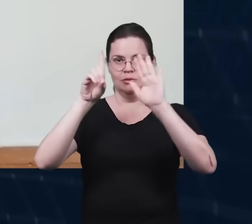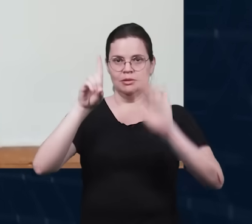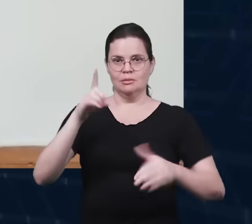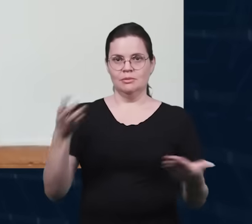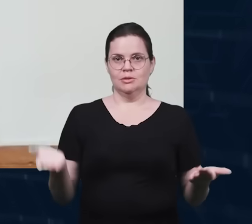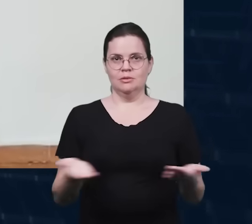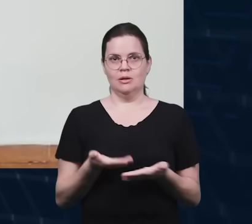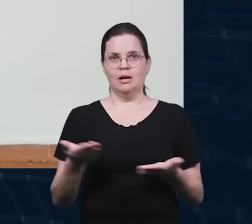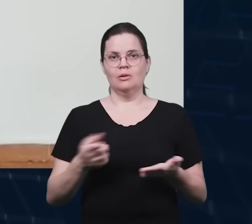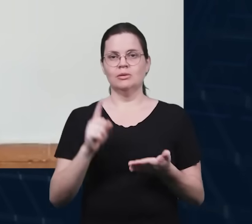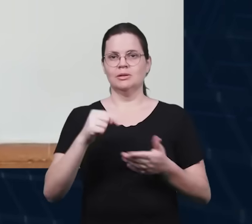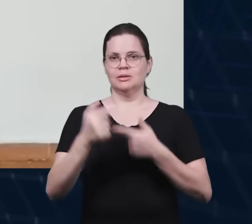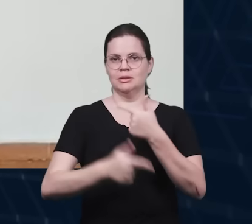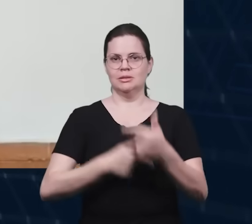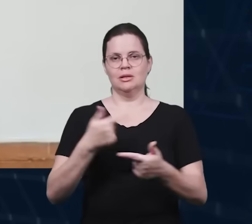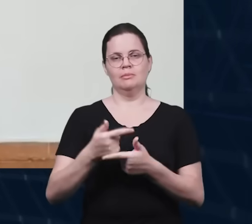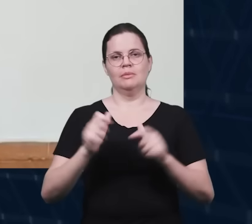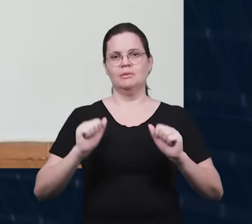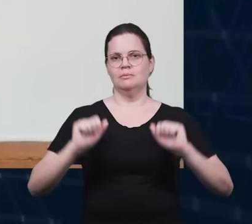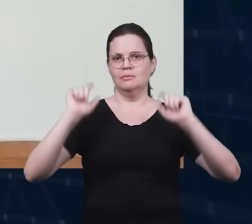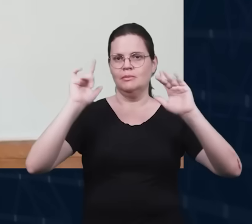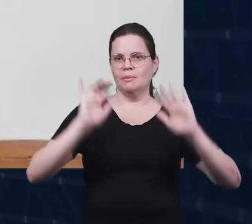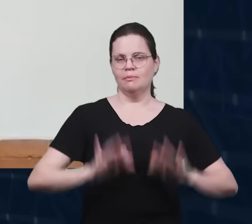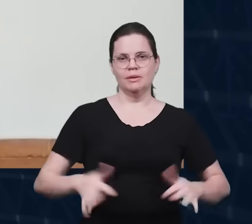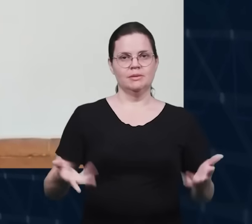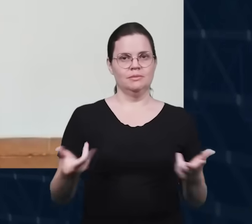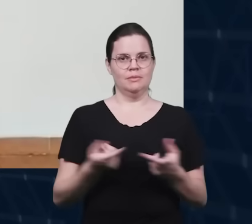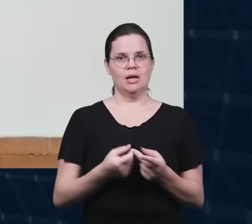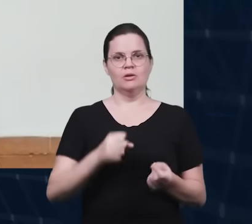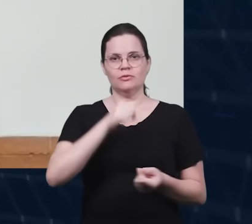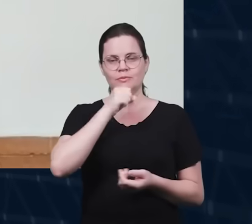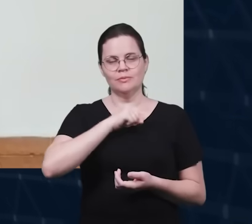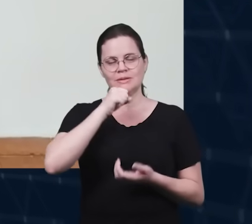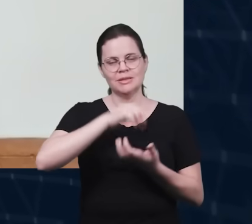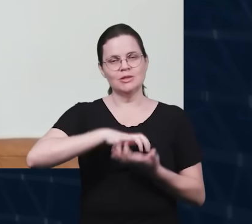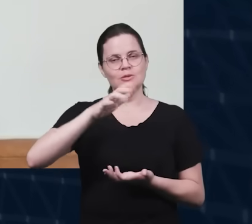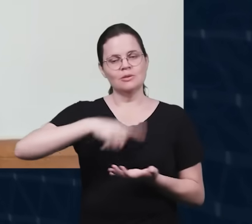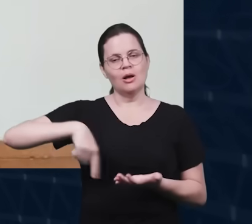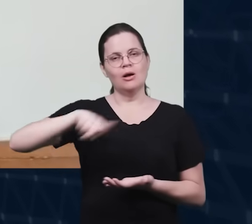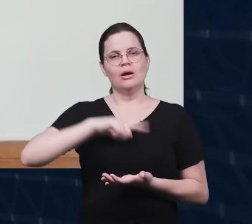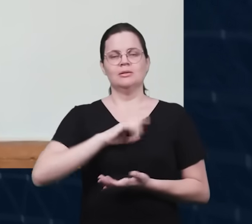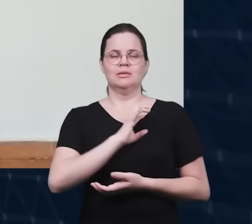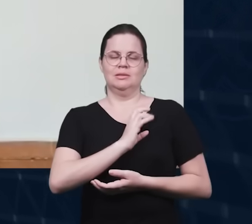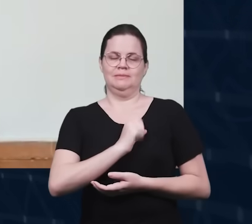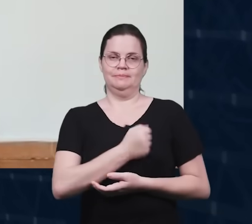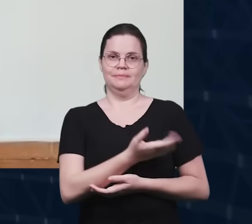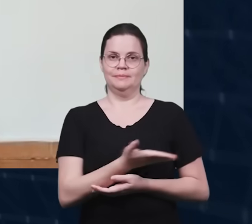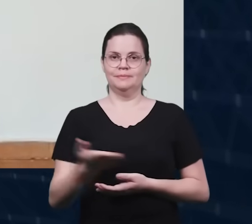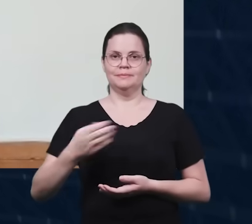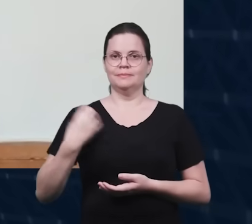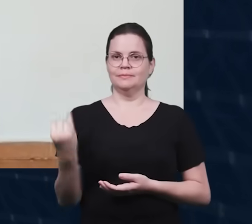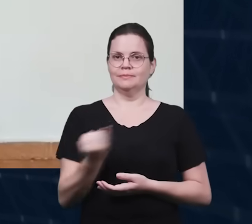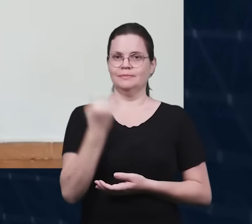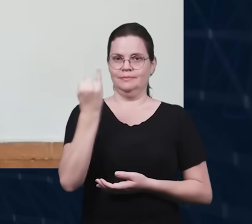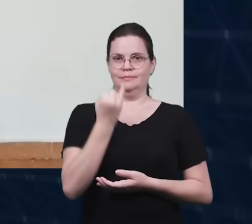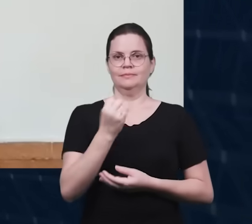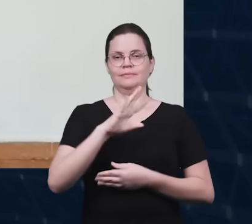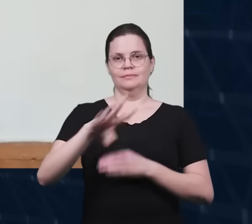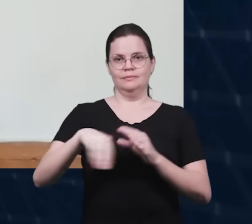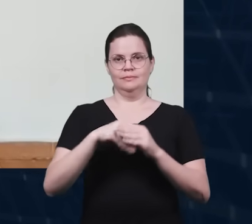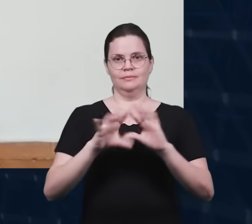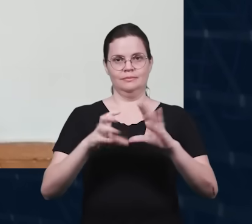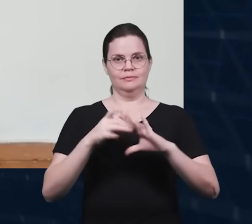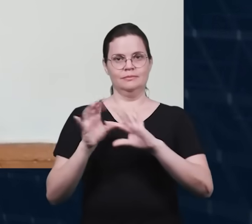abençoe nesse trabalho tão glorioso com as pessoas idosas, os mais sábios que nós amamos tanto, e eles são tão importantes